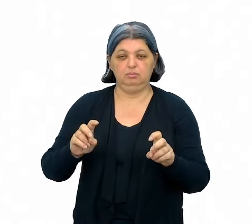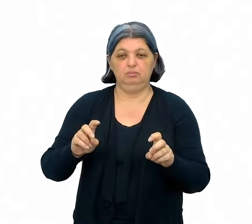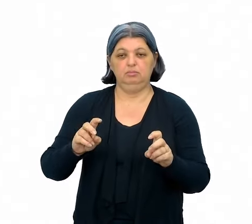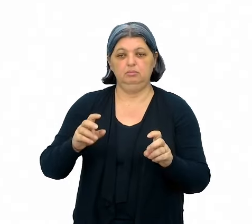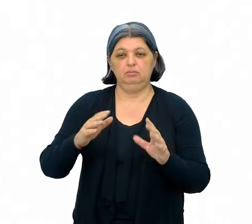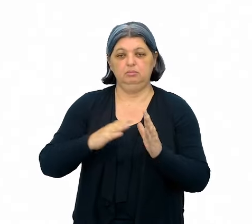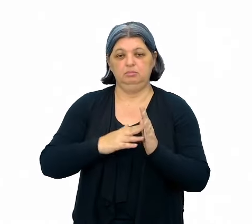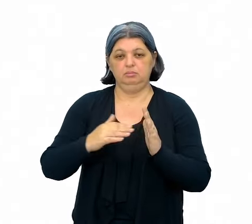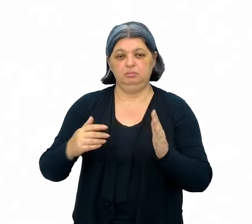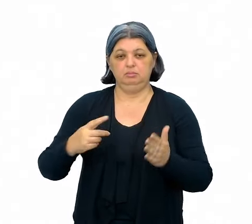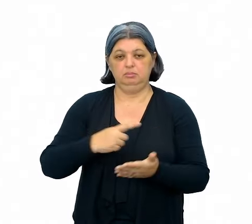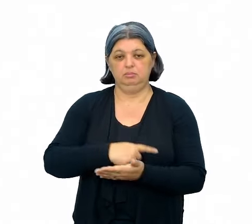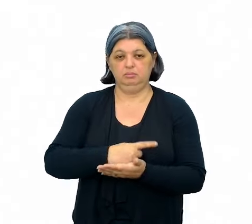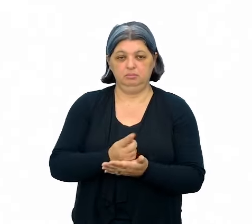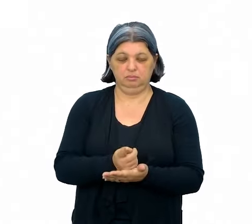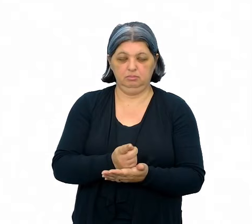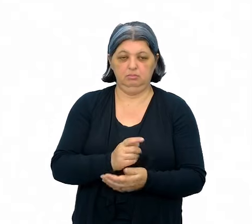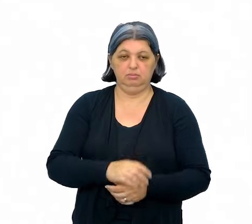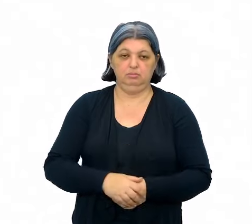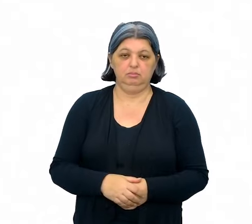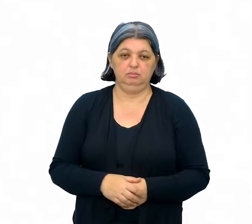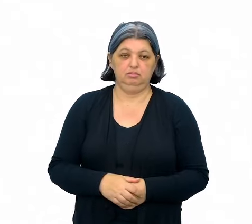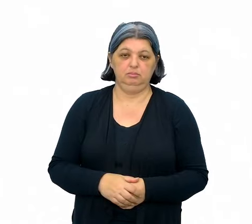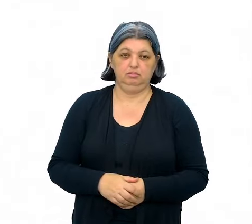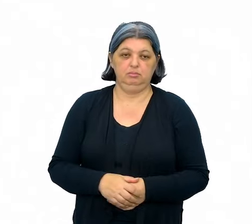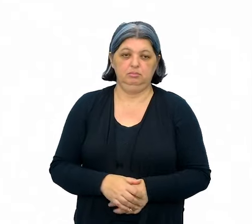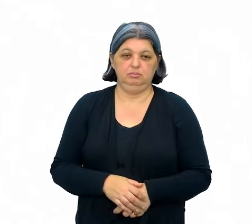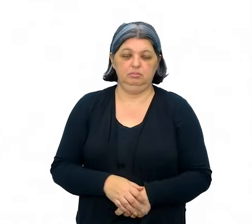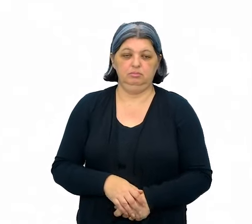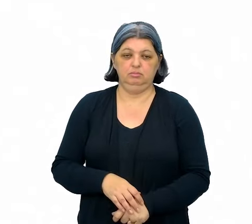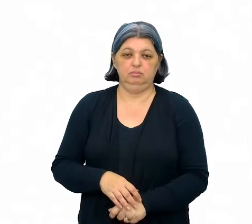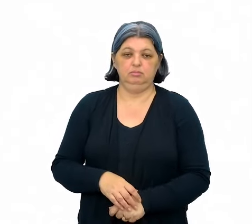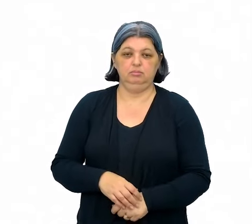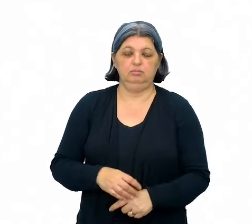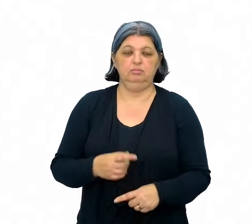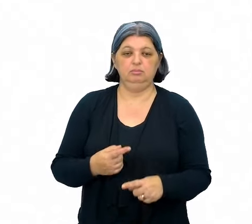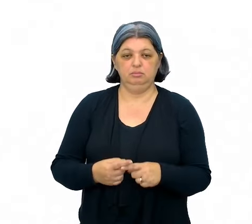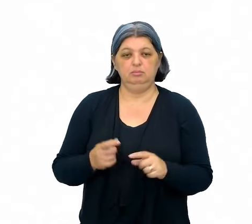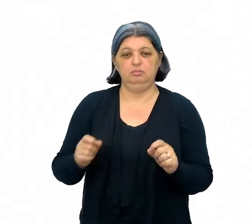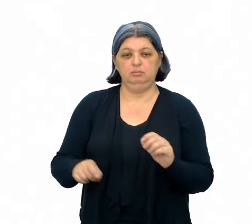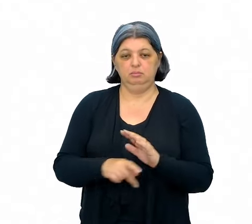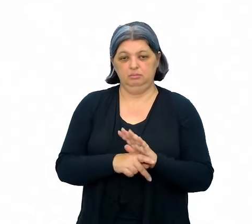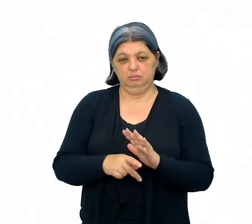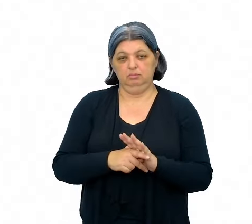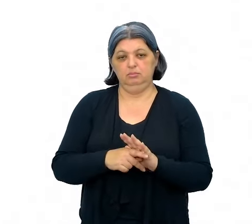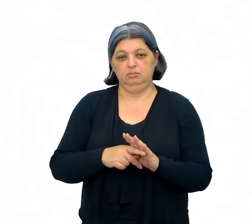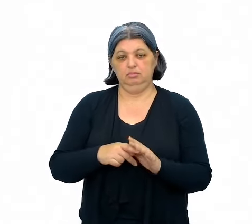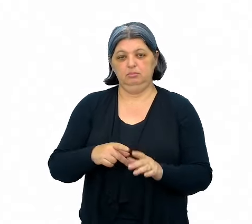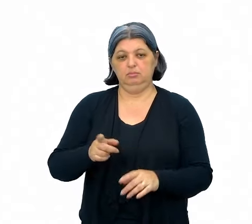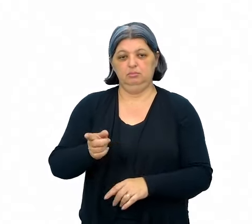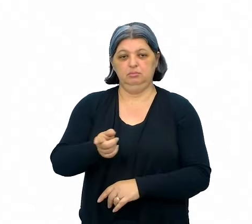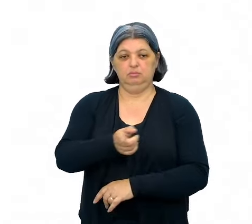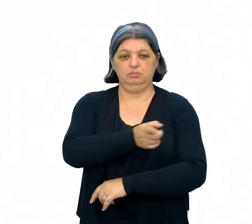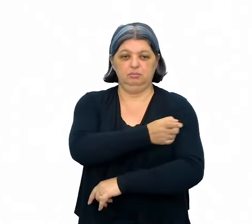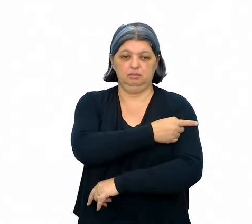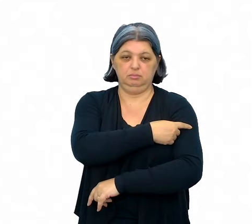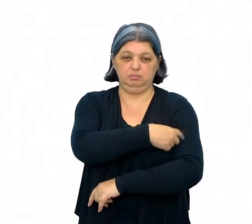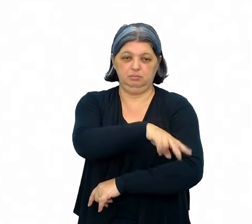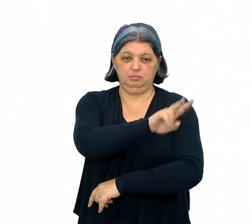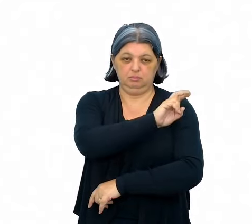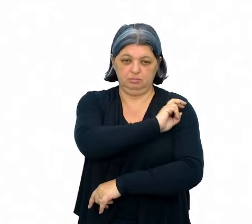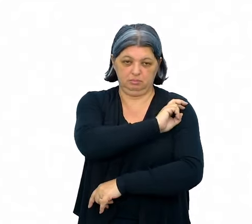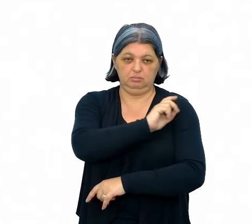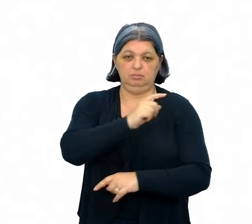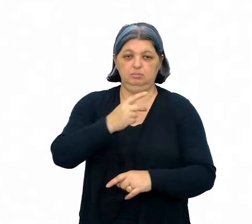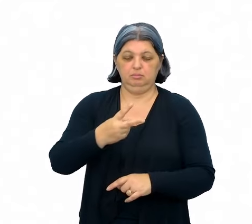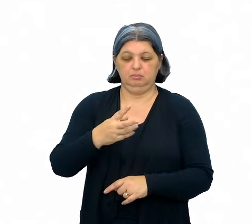do gênero, e a que perpassa entre o primeiro ao quinto ano, que é 2B, confirmar ou